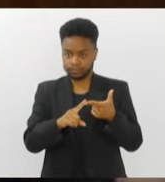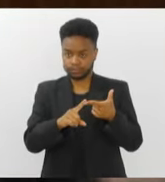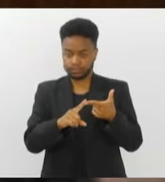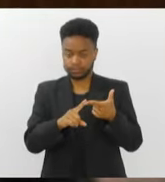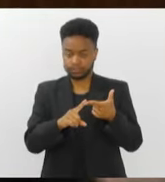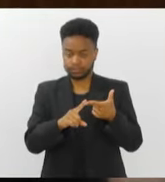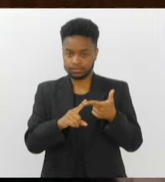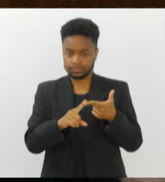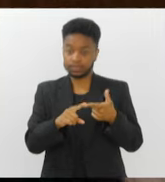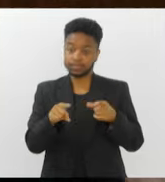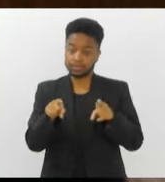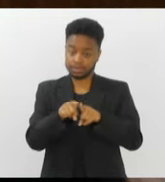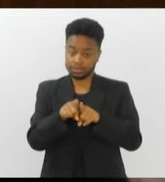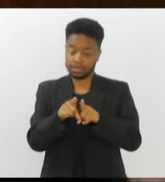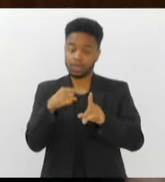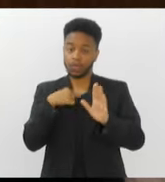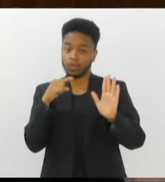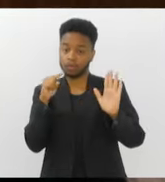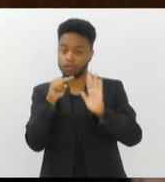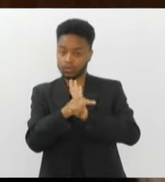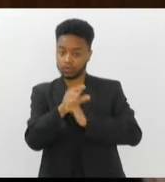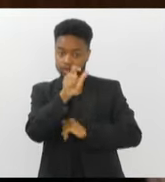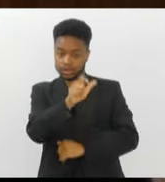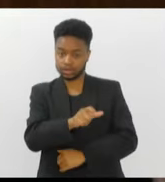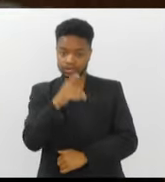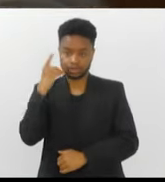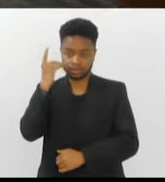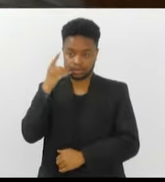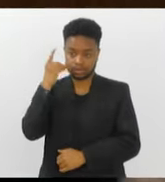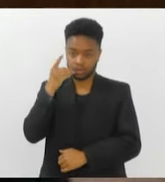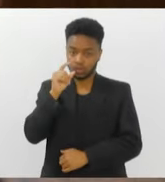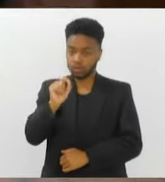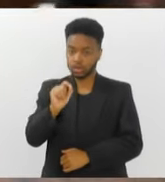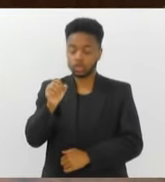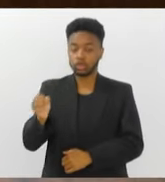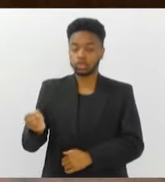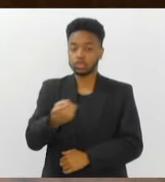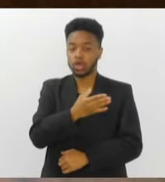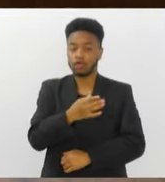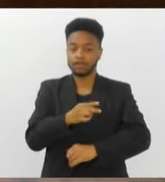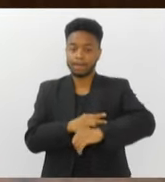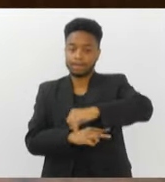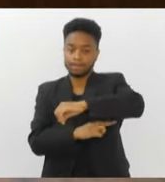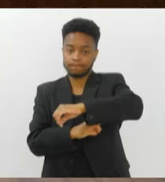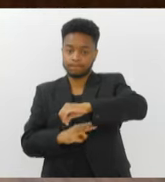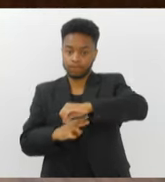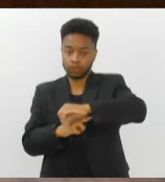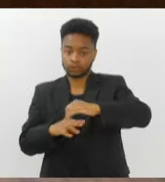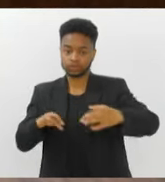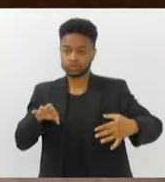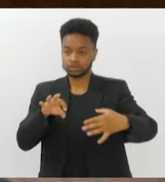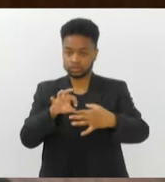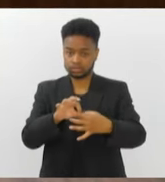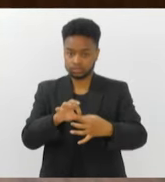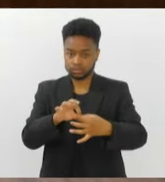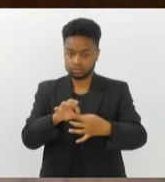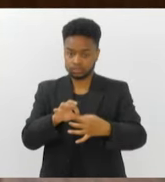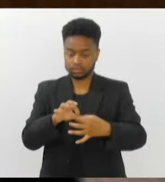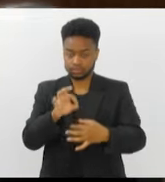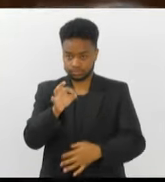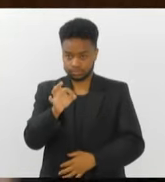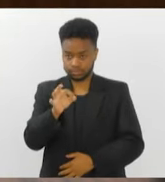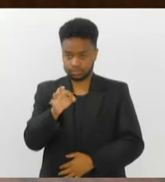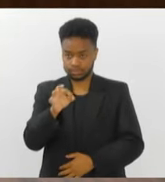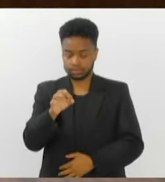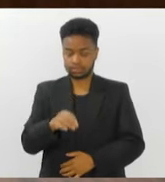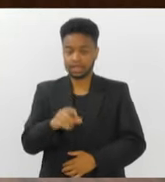também indago o autor, que a nova ponte ligará.